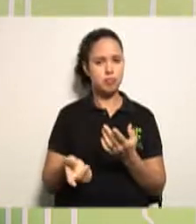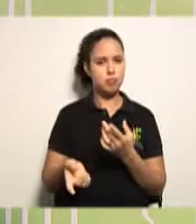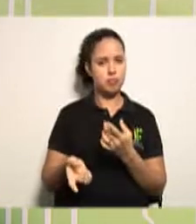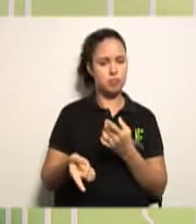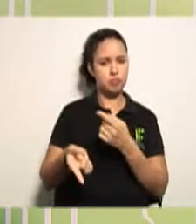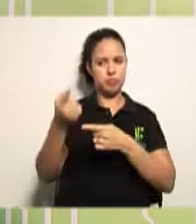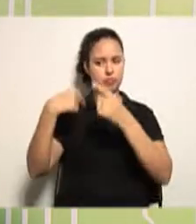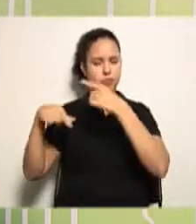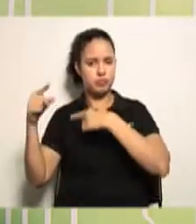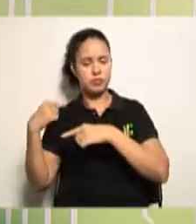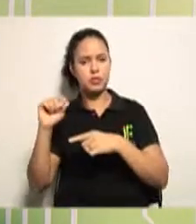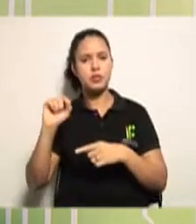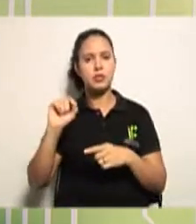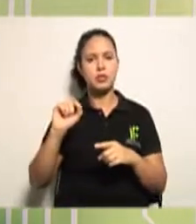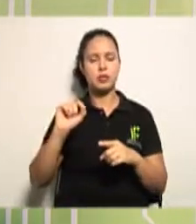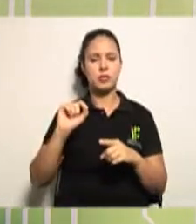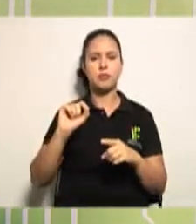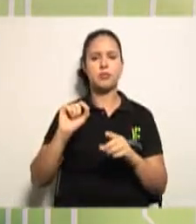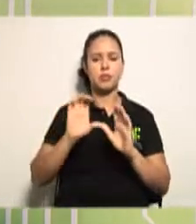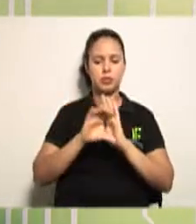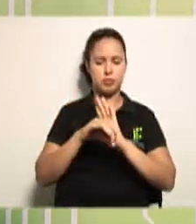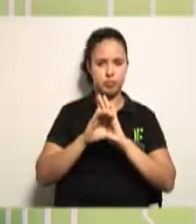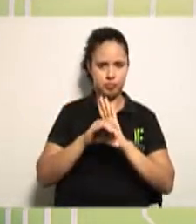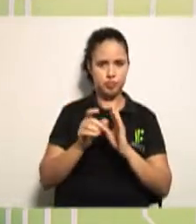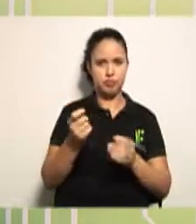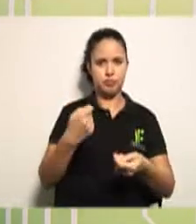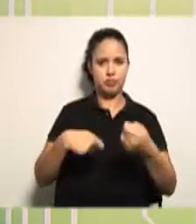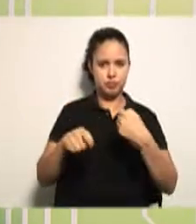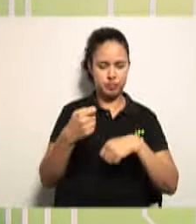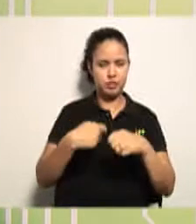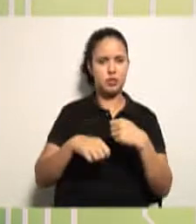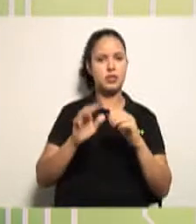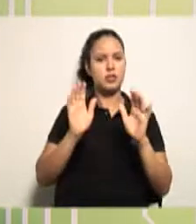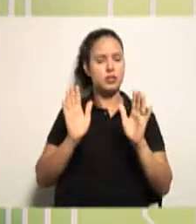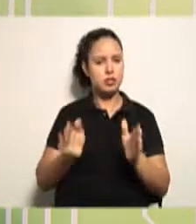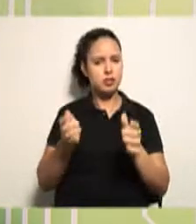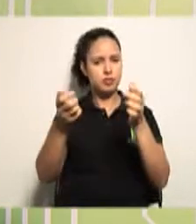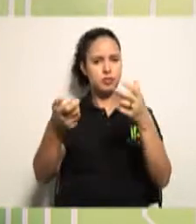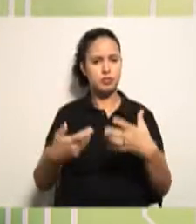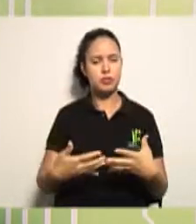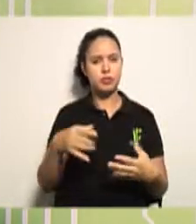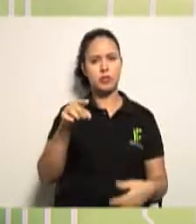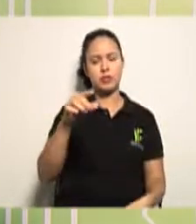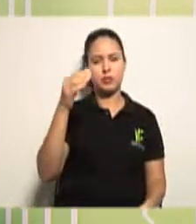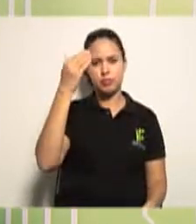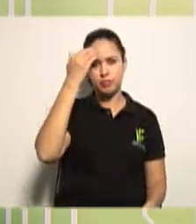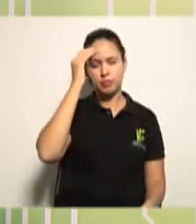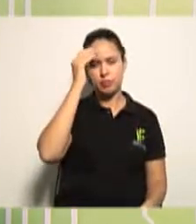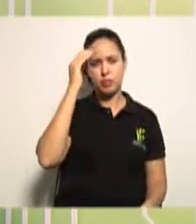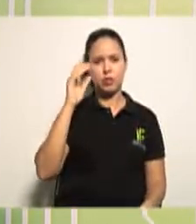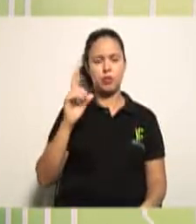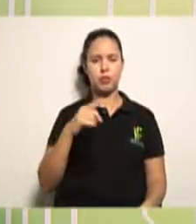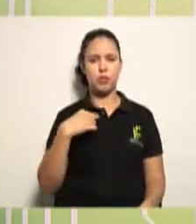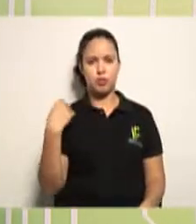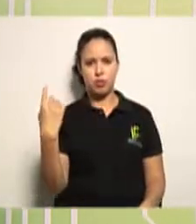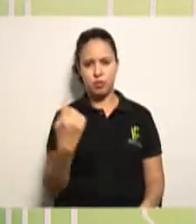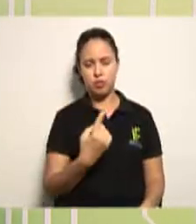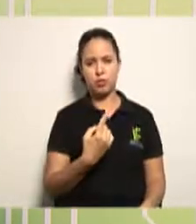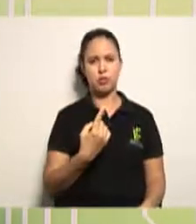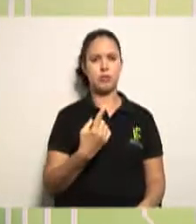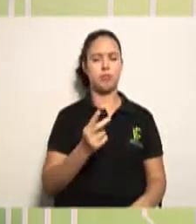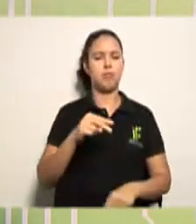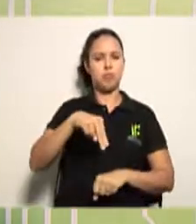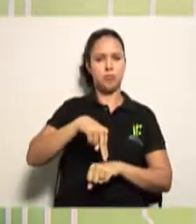de administração nós já falamos aqui, vocês já entenderam que todos nós assumimos uma posição de